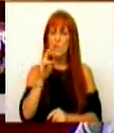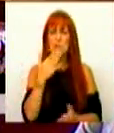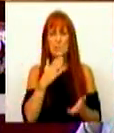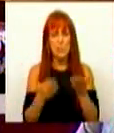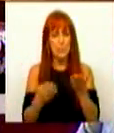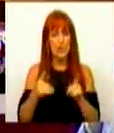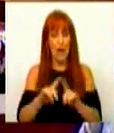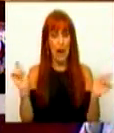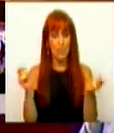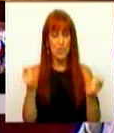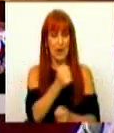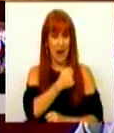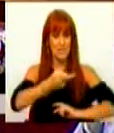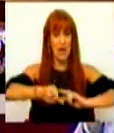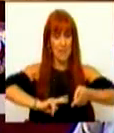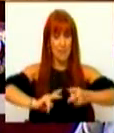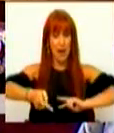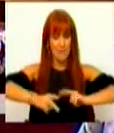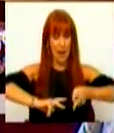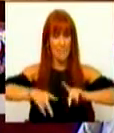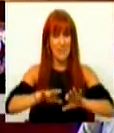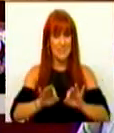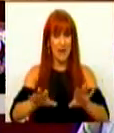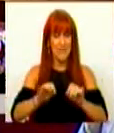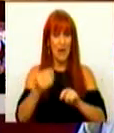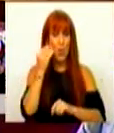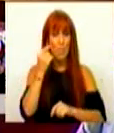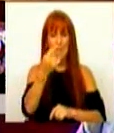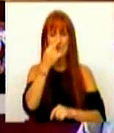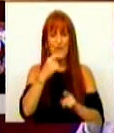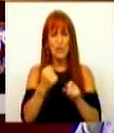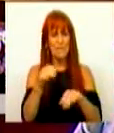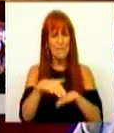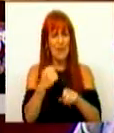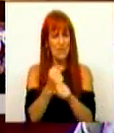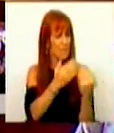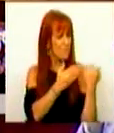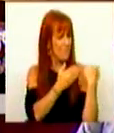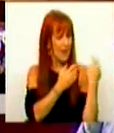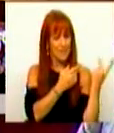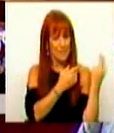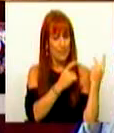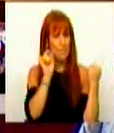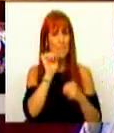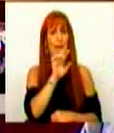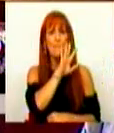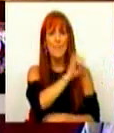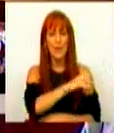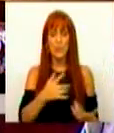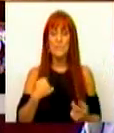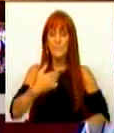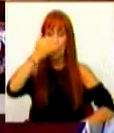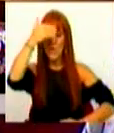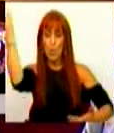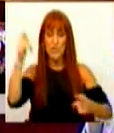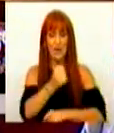equilibrada à promoção da residência alternada como forma preferencial do exercício das responsabilidades parentais. Entendemos